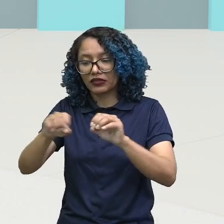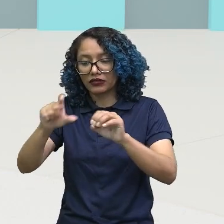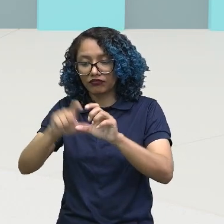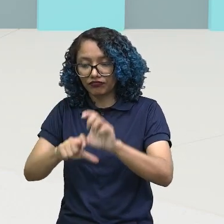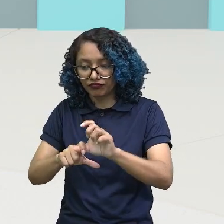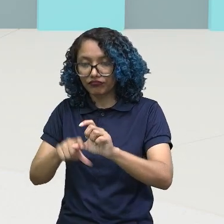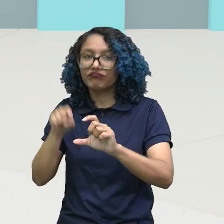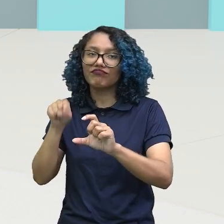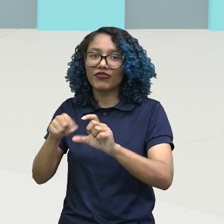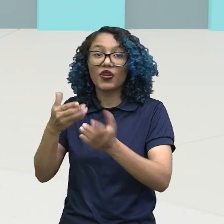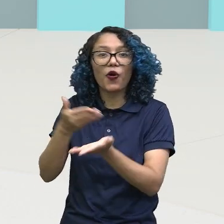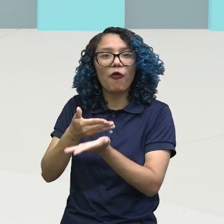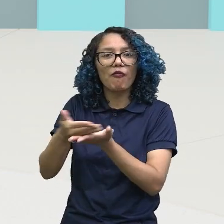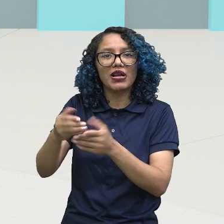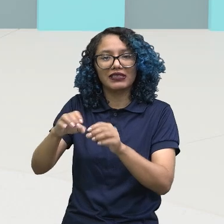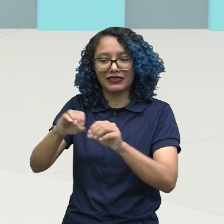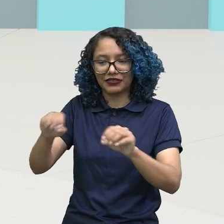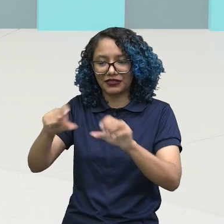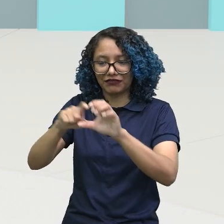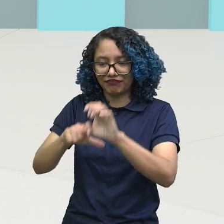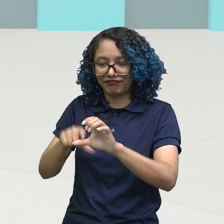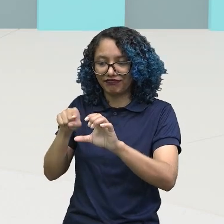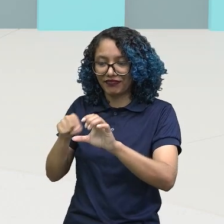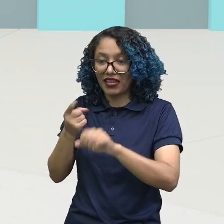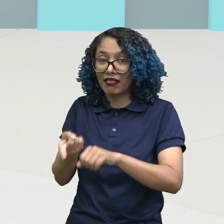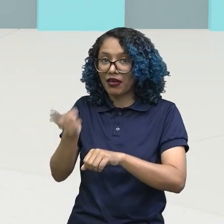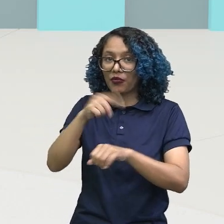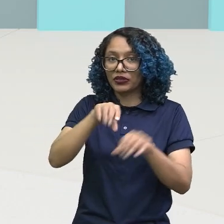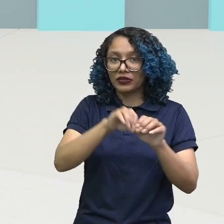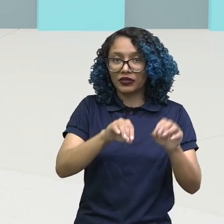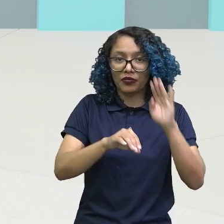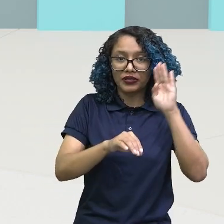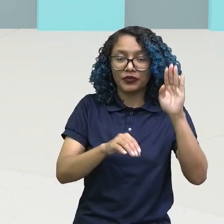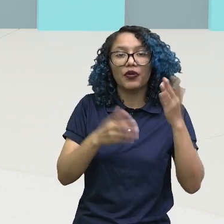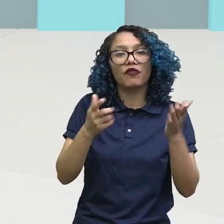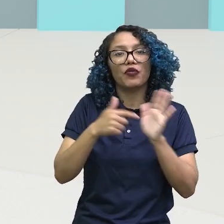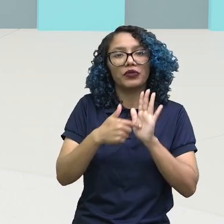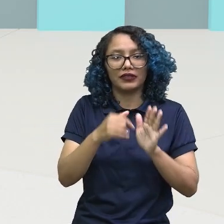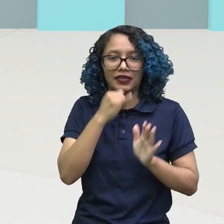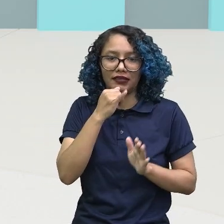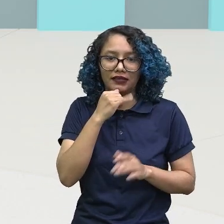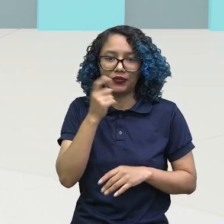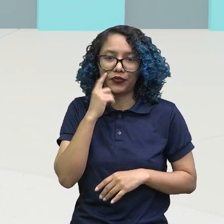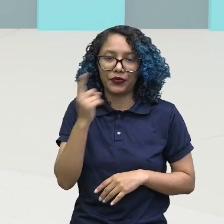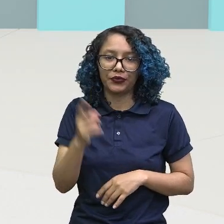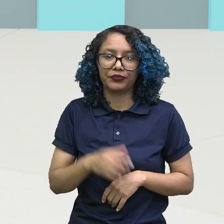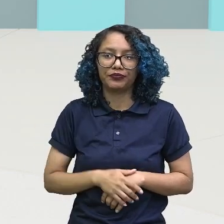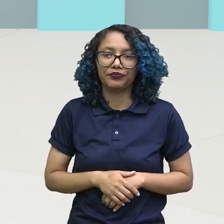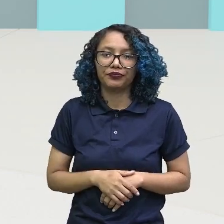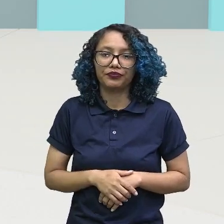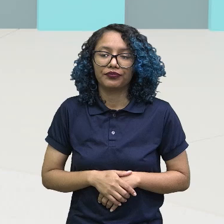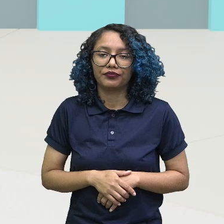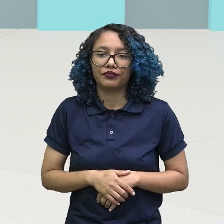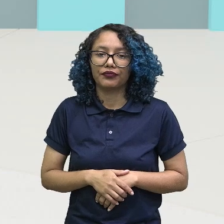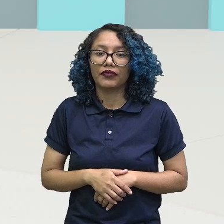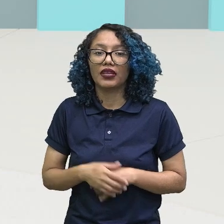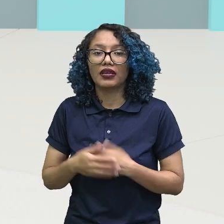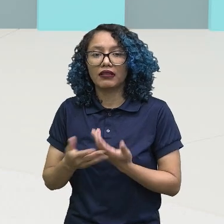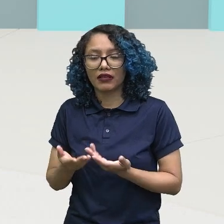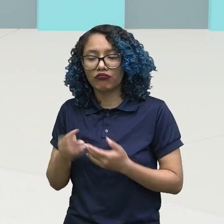iniciar com a oração subordinada. Vamos ver o exemplo? Vejam aí, olha. Como